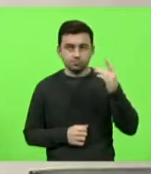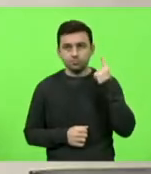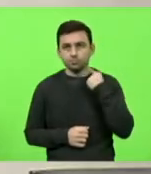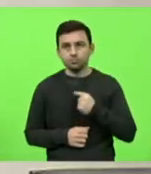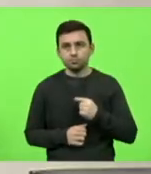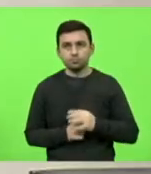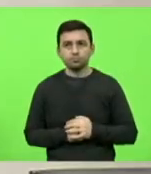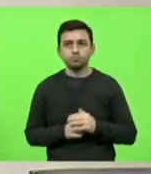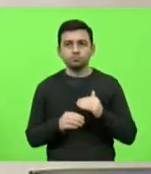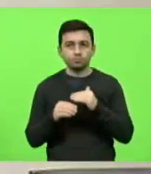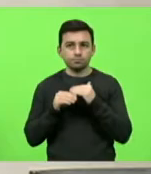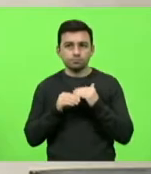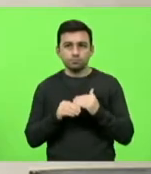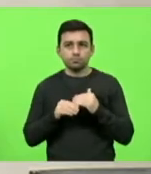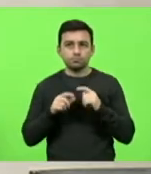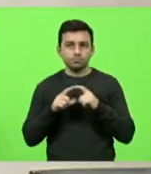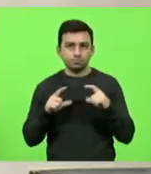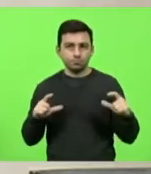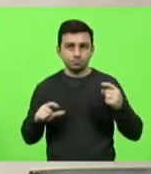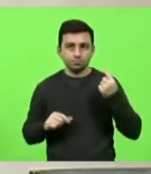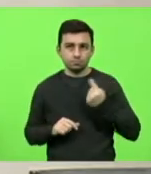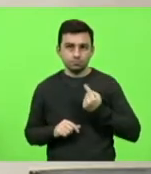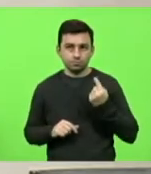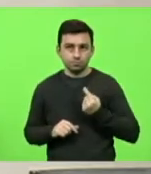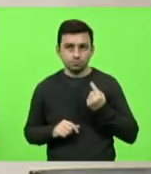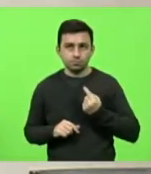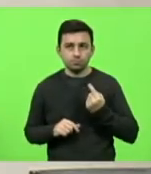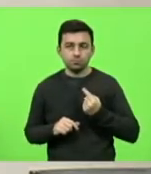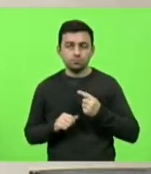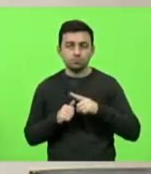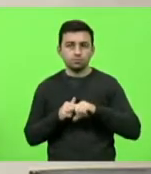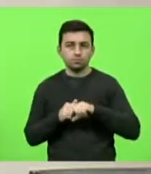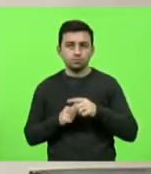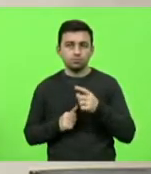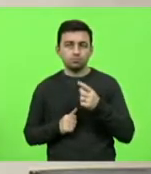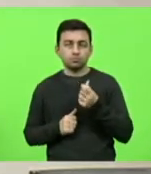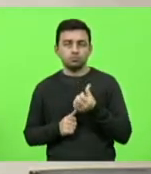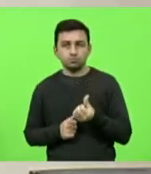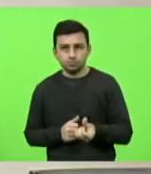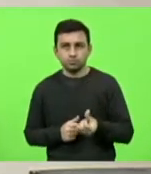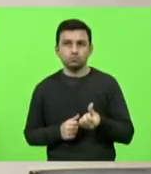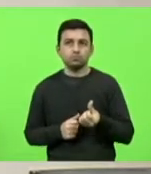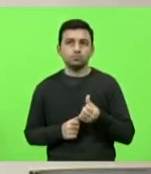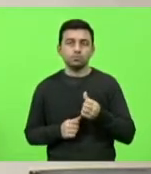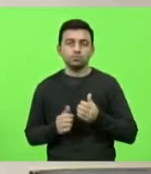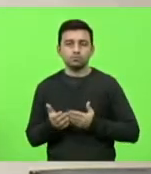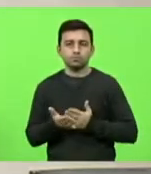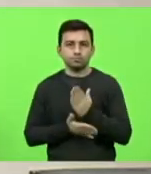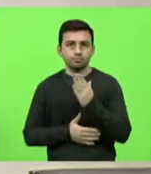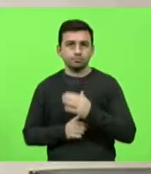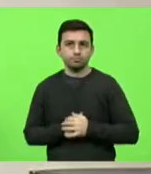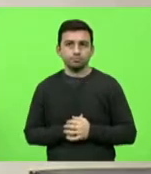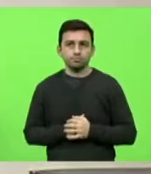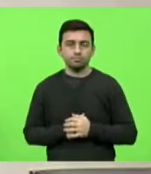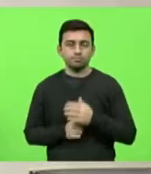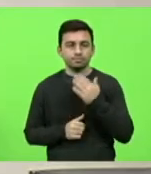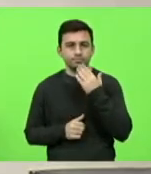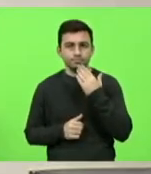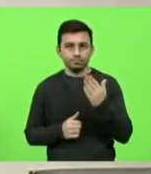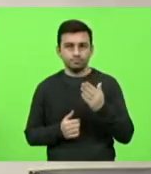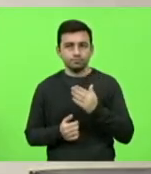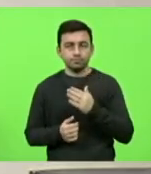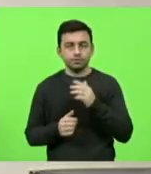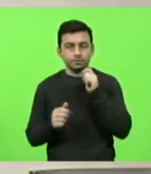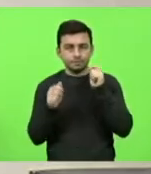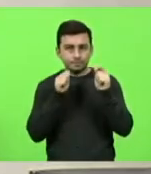Em consonância com o parágrafo 1º do artigo nº 106 do Regimento Interno, por aprovado. Solicito a assessoria que proceda à distribuição